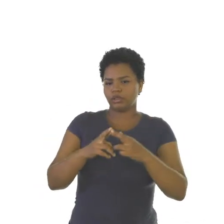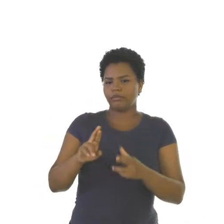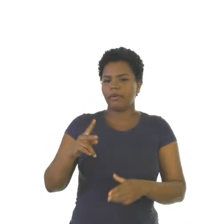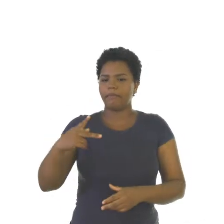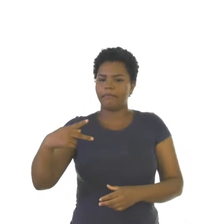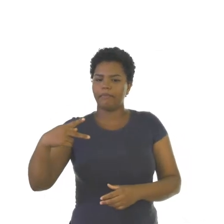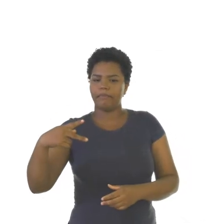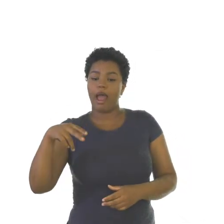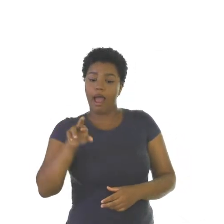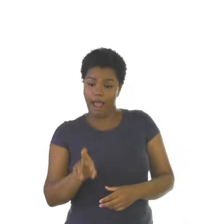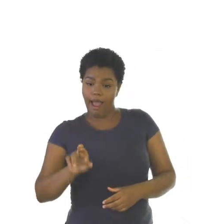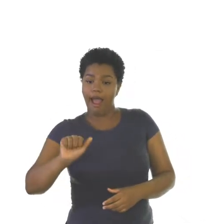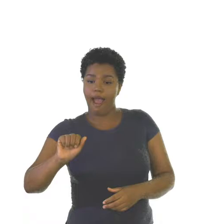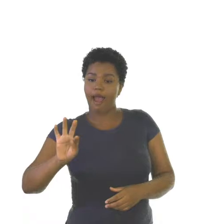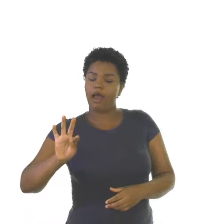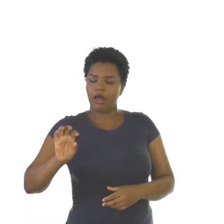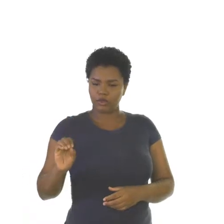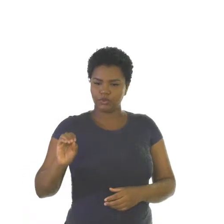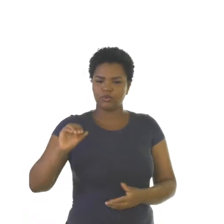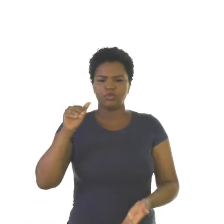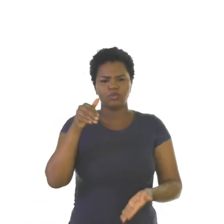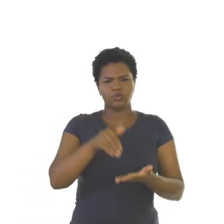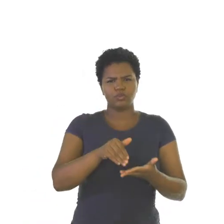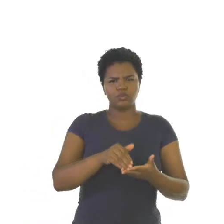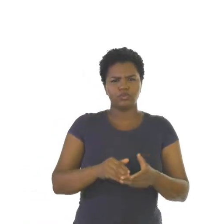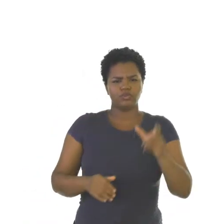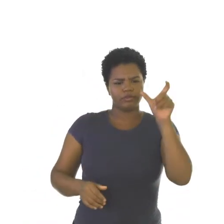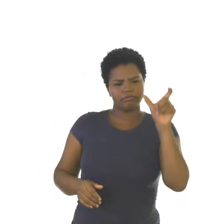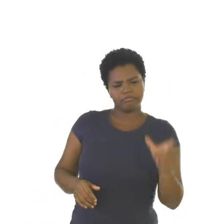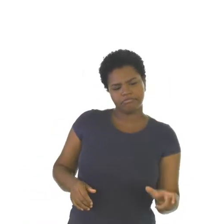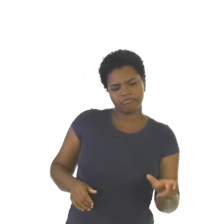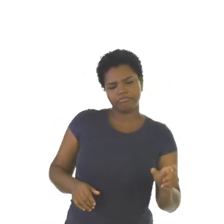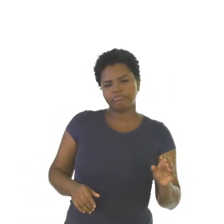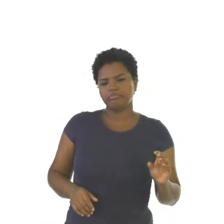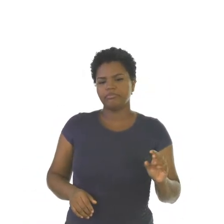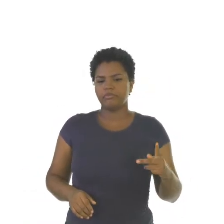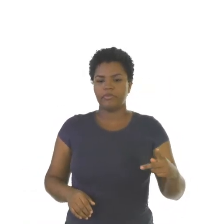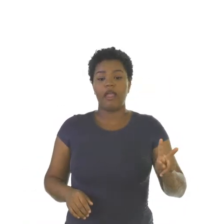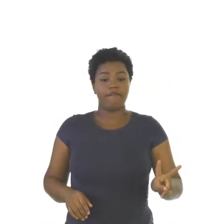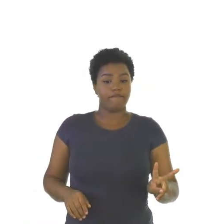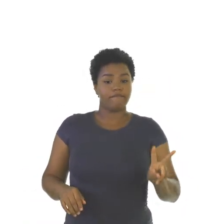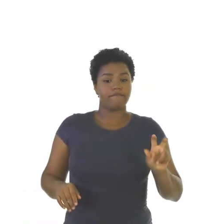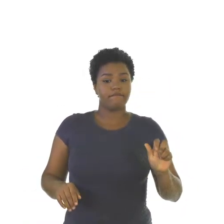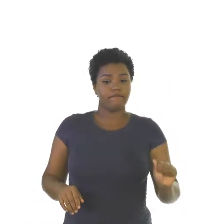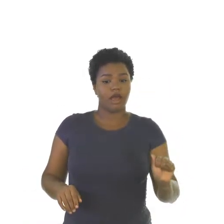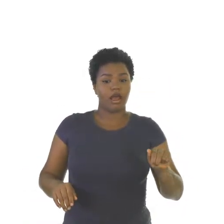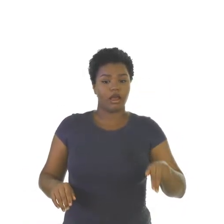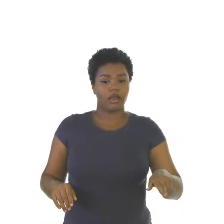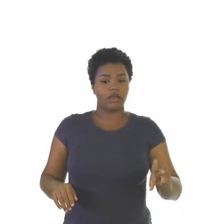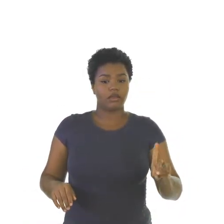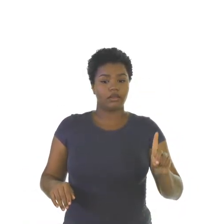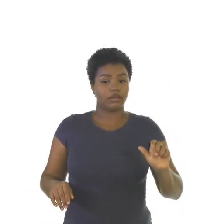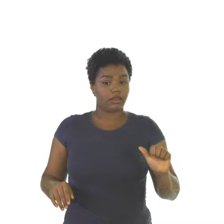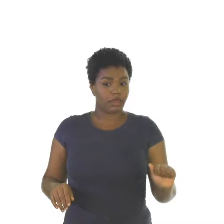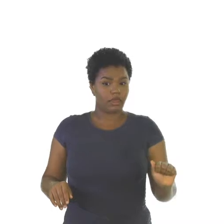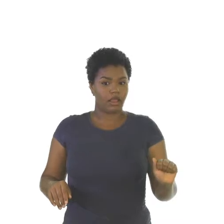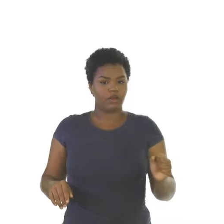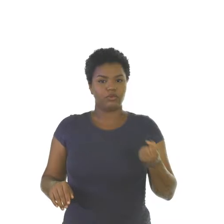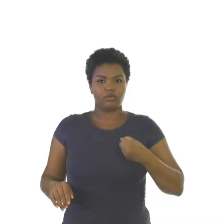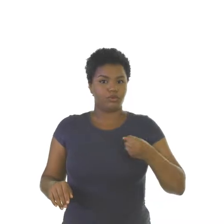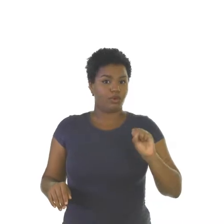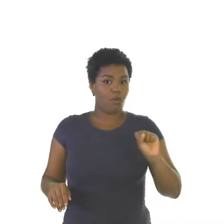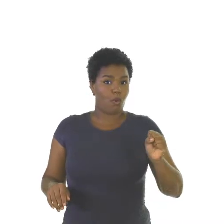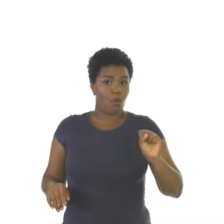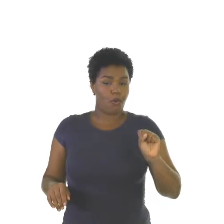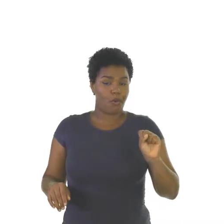rato. E a última palavrinha daqui da primeira coluna é Wanda, número 8. Vamos ver qual é a que está